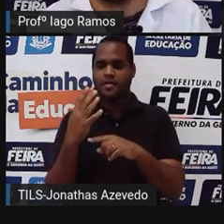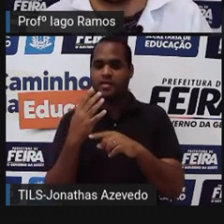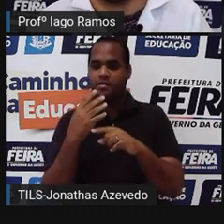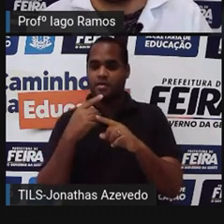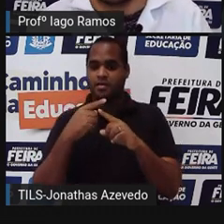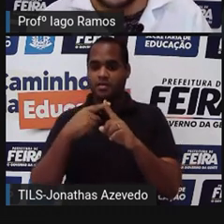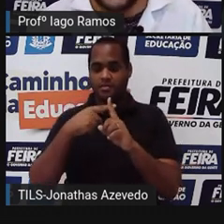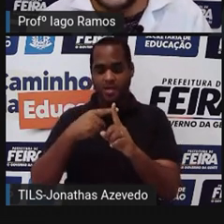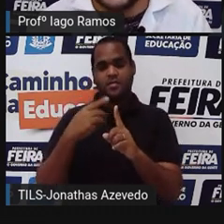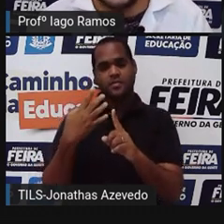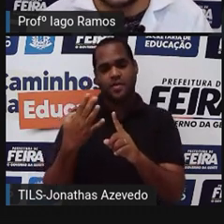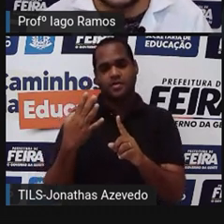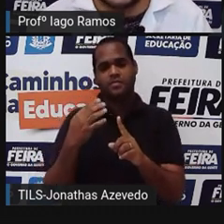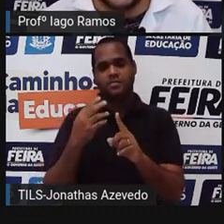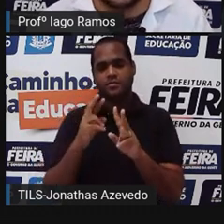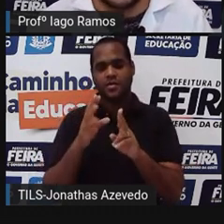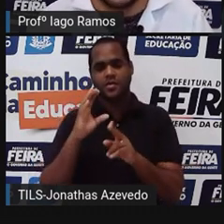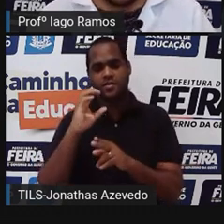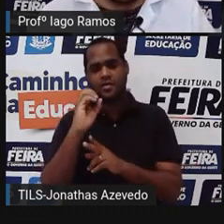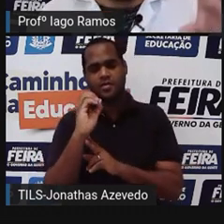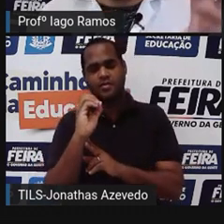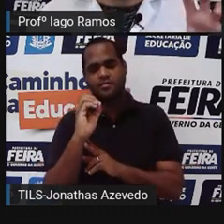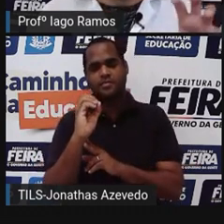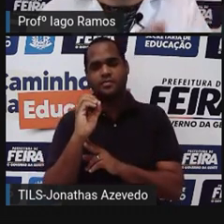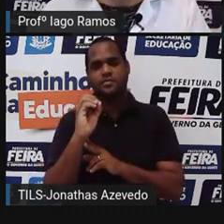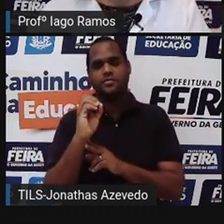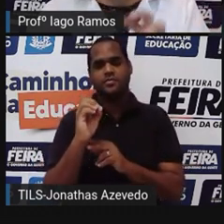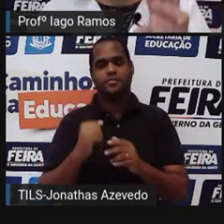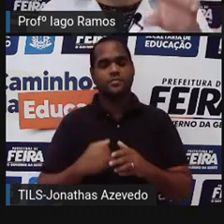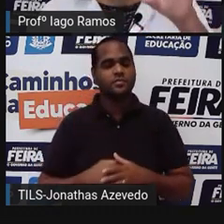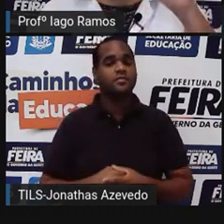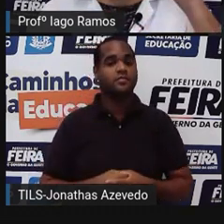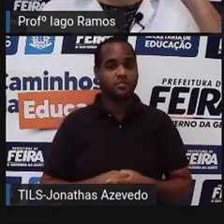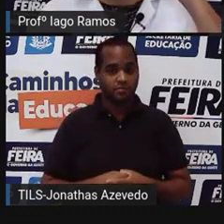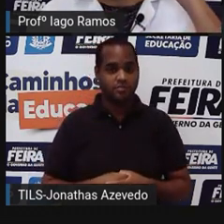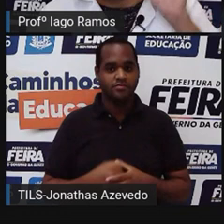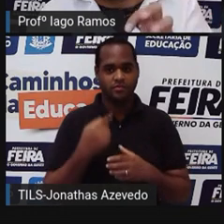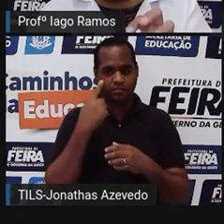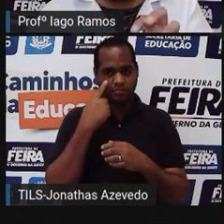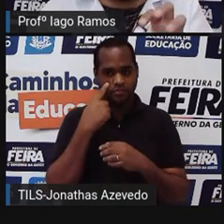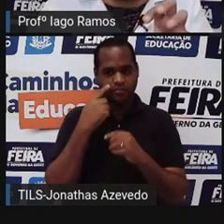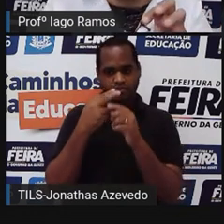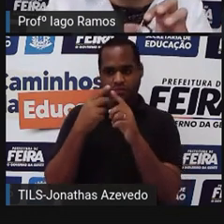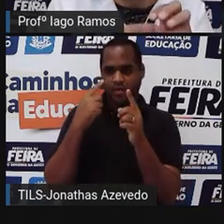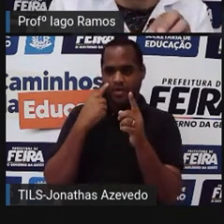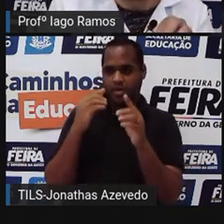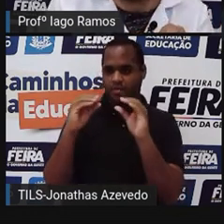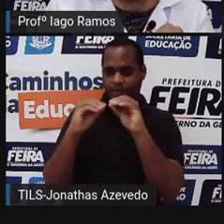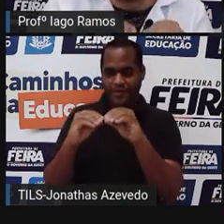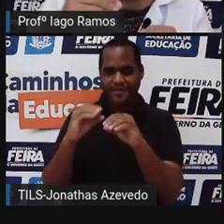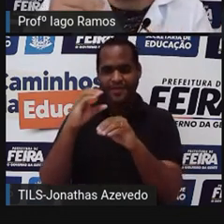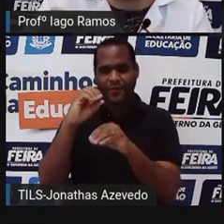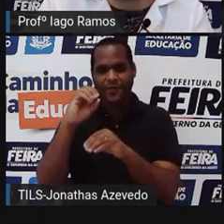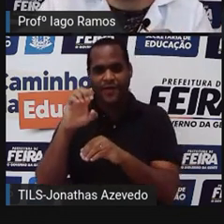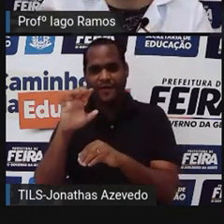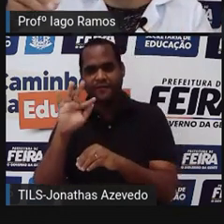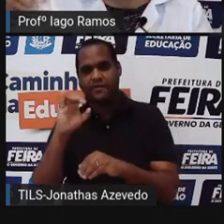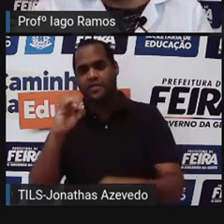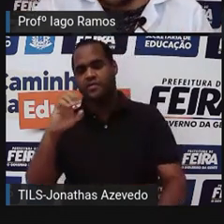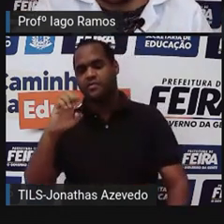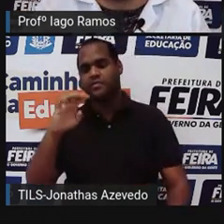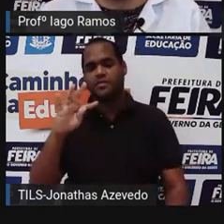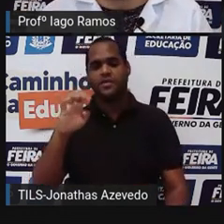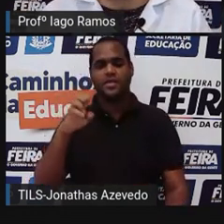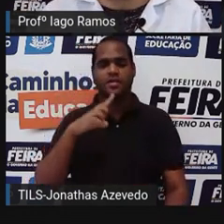zero, os coeficientes são: quem é o coeficiente do termo quadrático? Qual é o número que acompanha